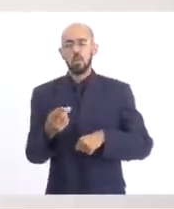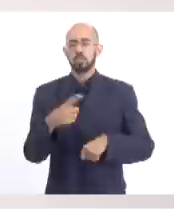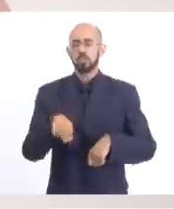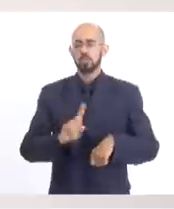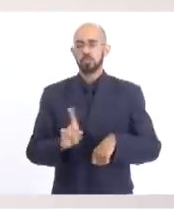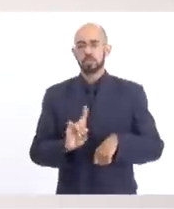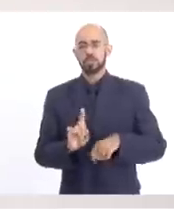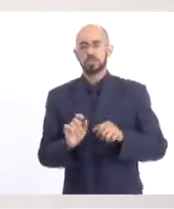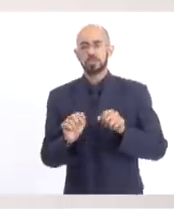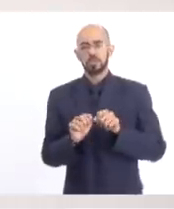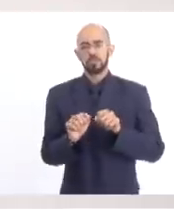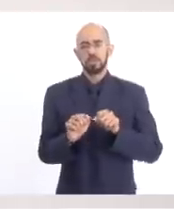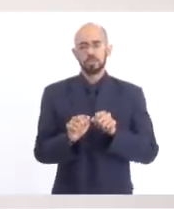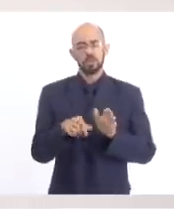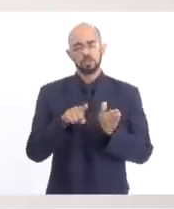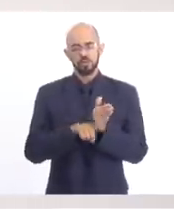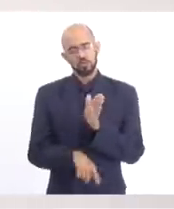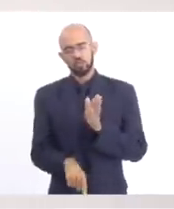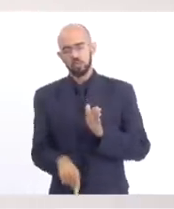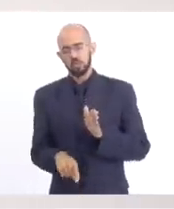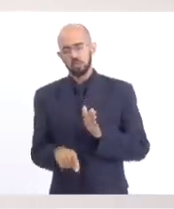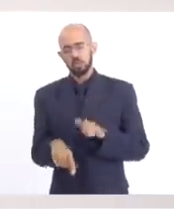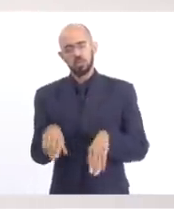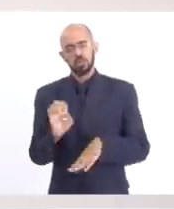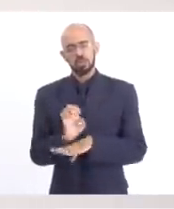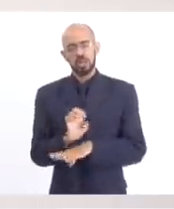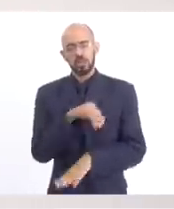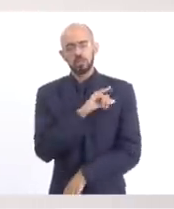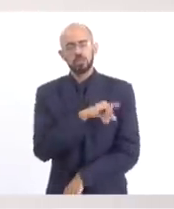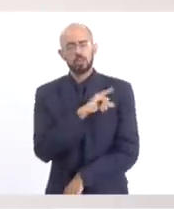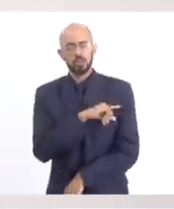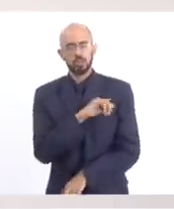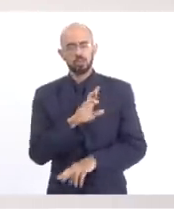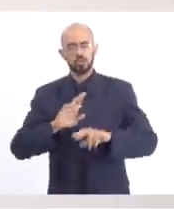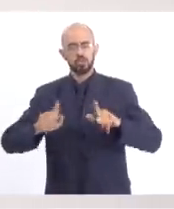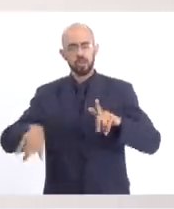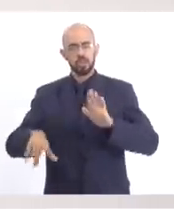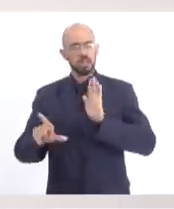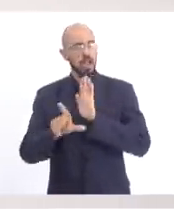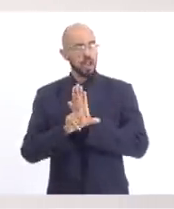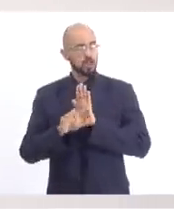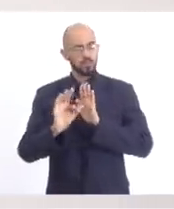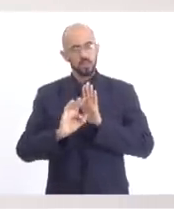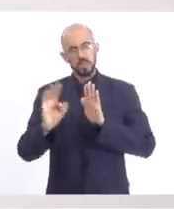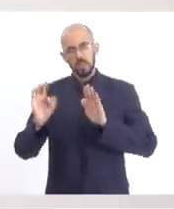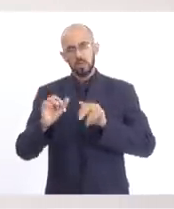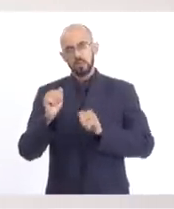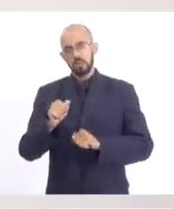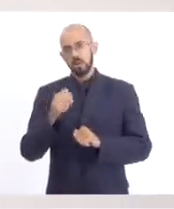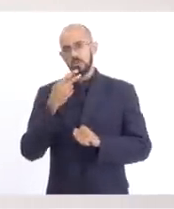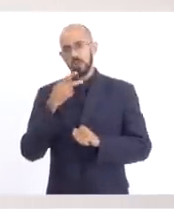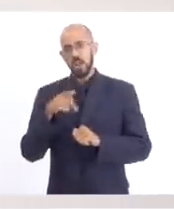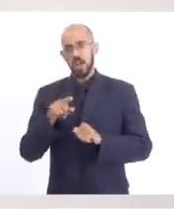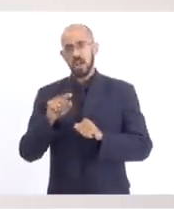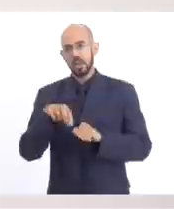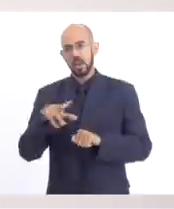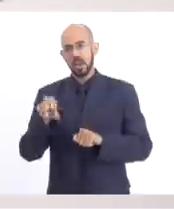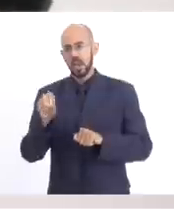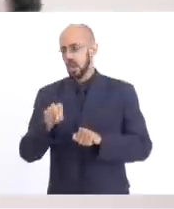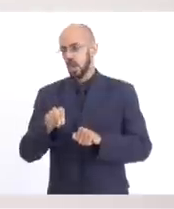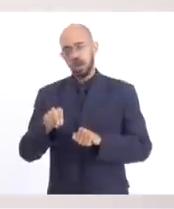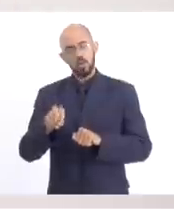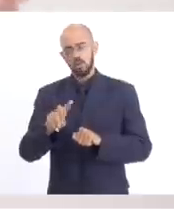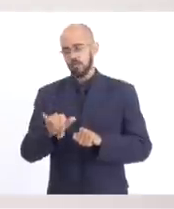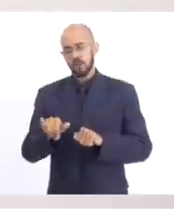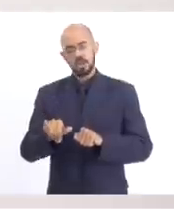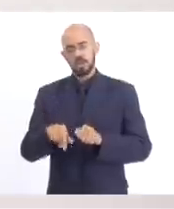fazer esse desconto. Então, o Estado do Rio de Janeiro, diferentemente da legislação federal, ele pode dizer não vamos